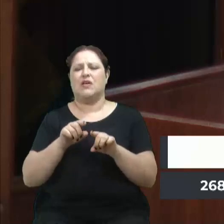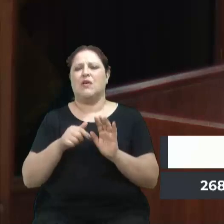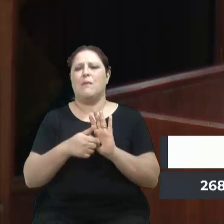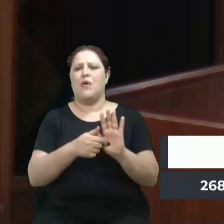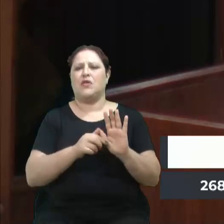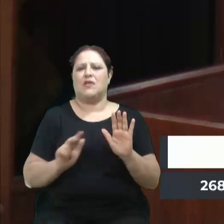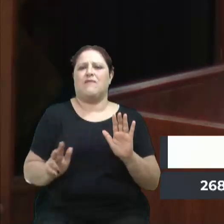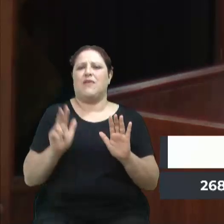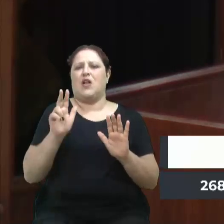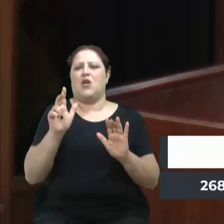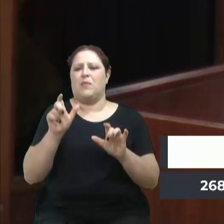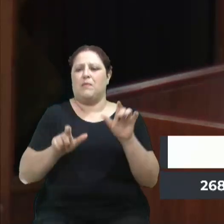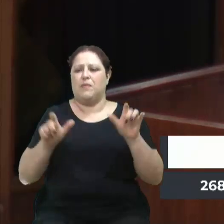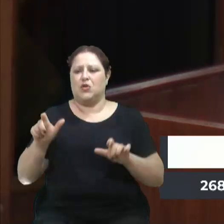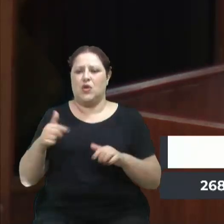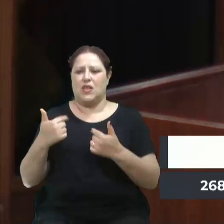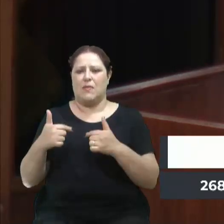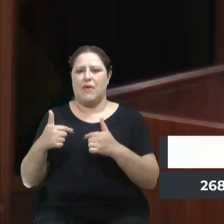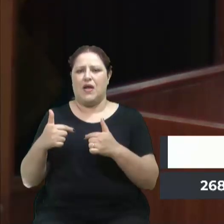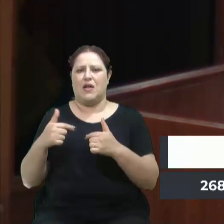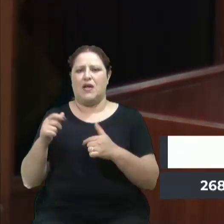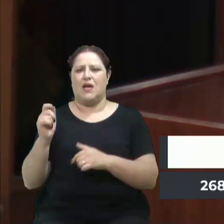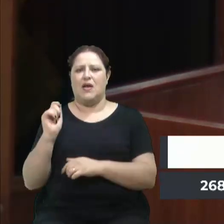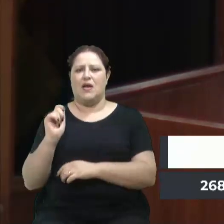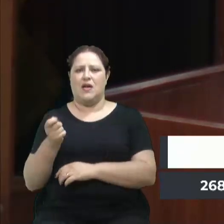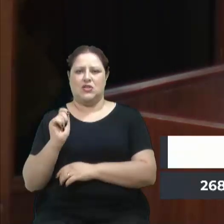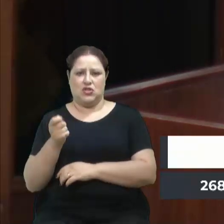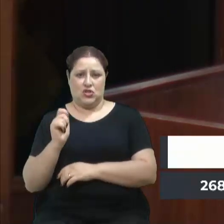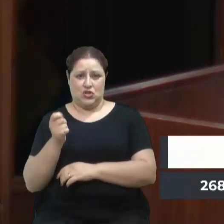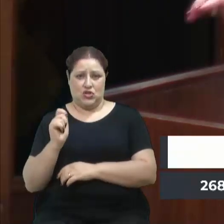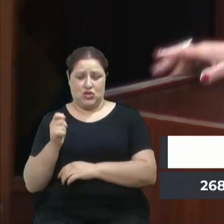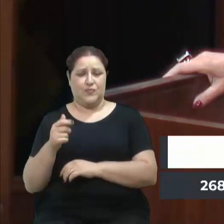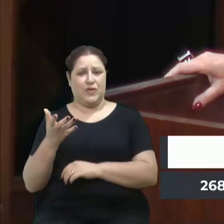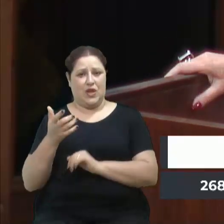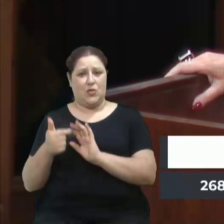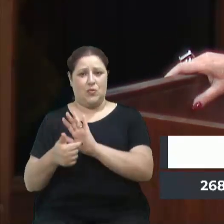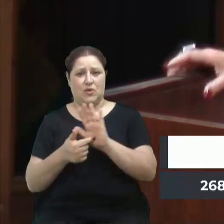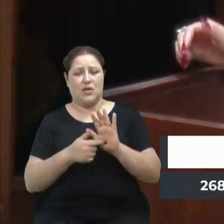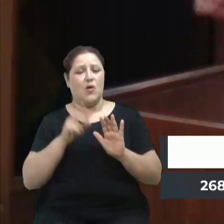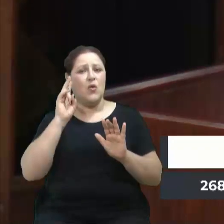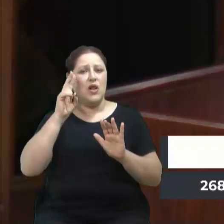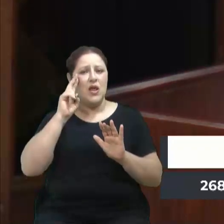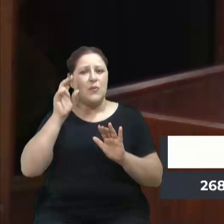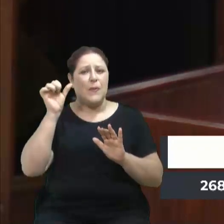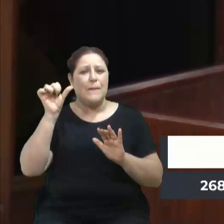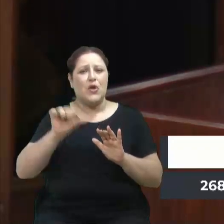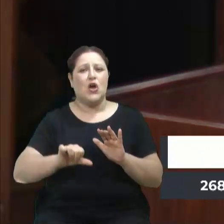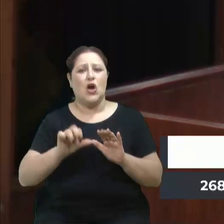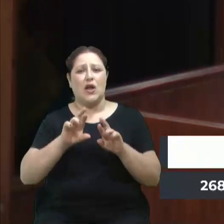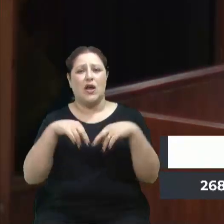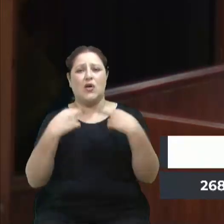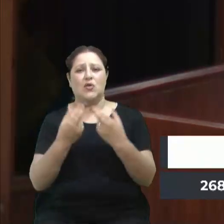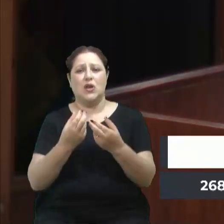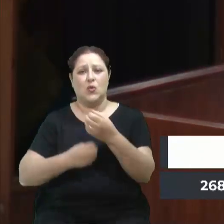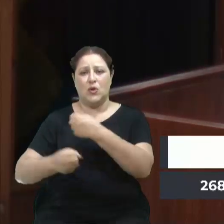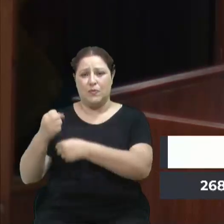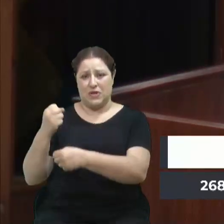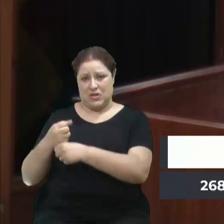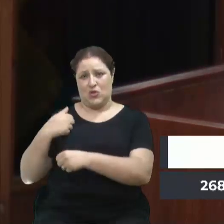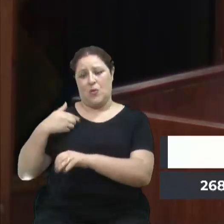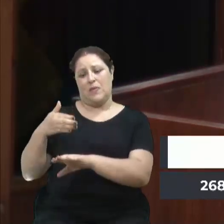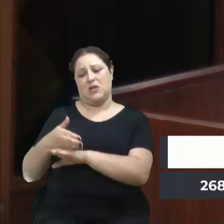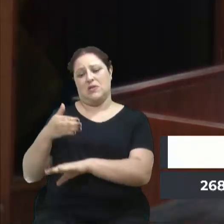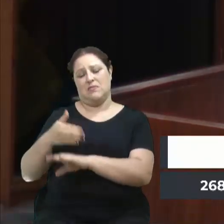mostrar aqui, e eu lembro que uma das piores sessões que eu participei o ano passado foi quando eu fiz uma